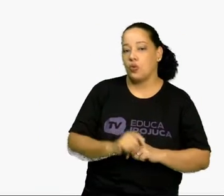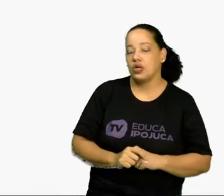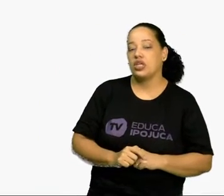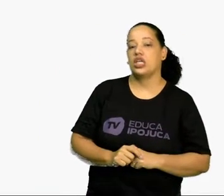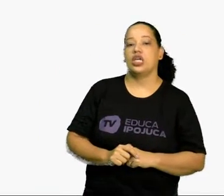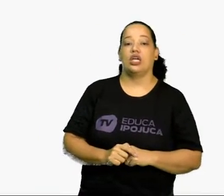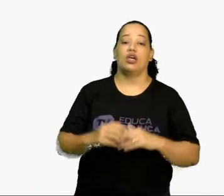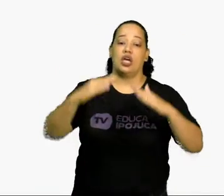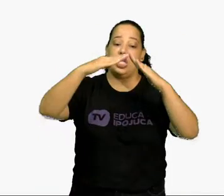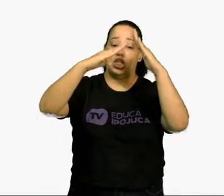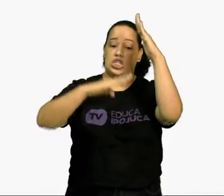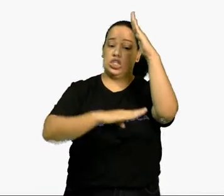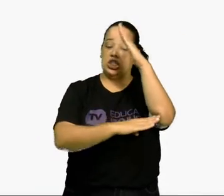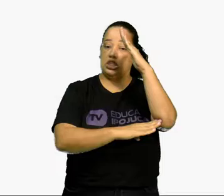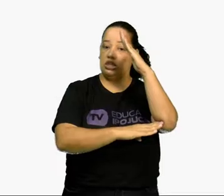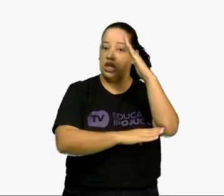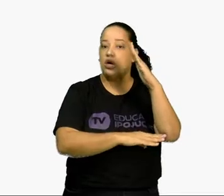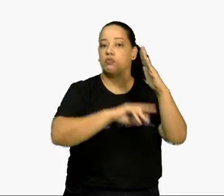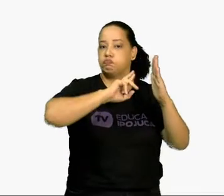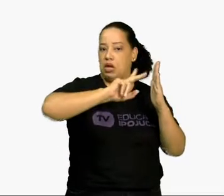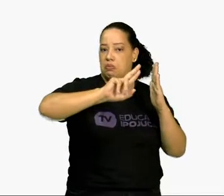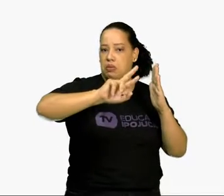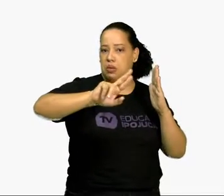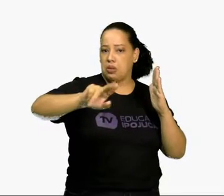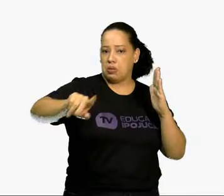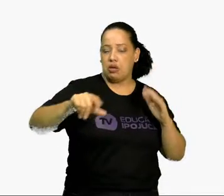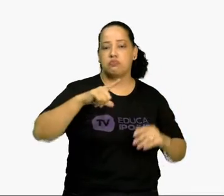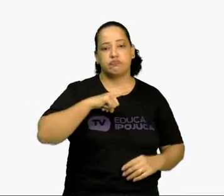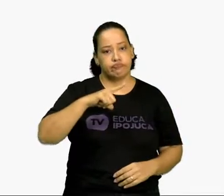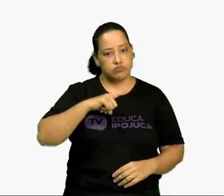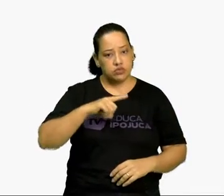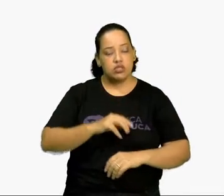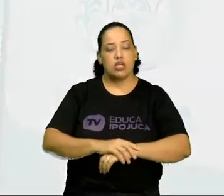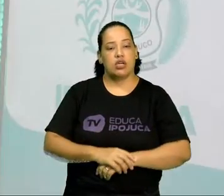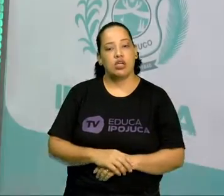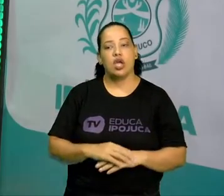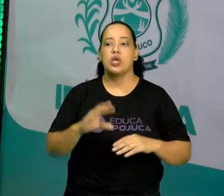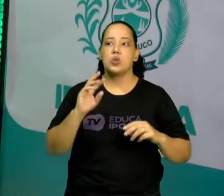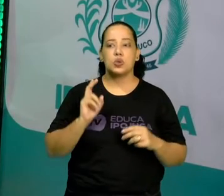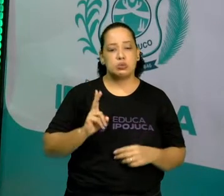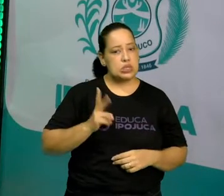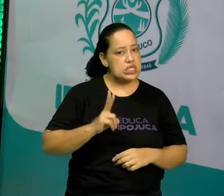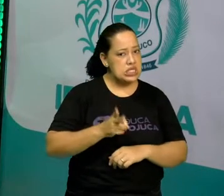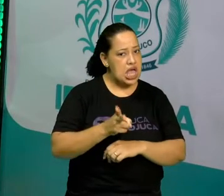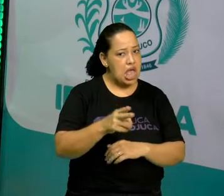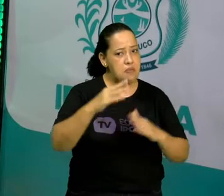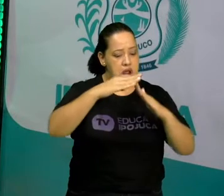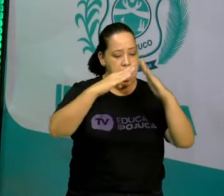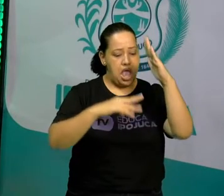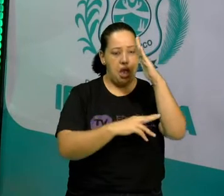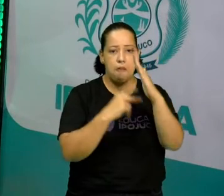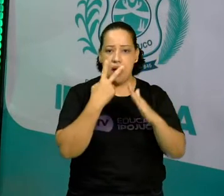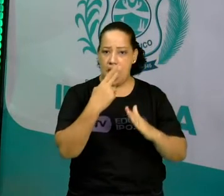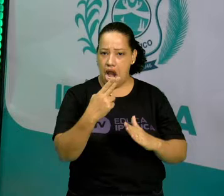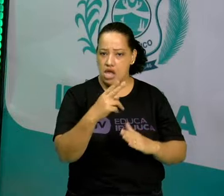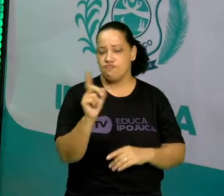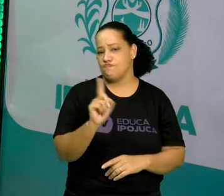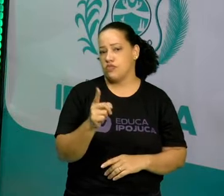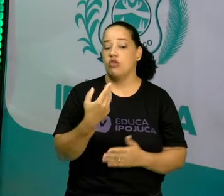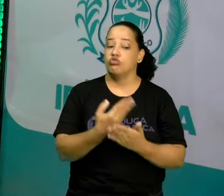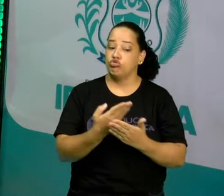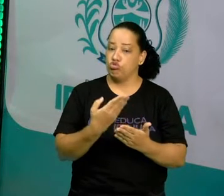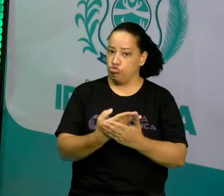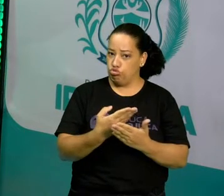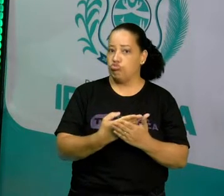triângulo. Nem sempre podemos afirmar que os triângulos são congruentes. Para isso, vamos estudar casos. O